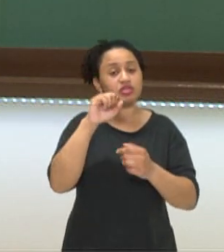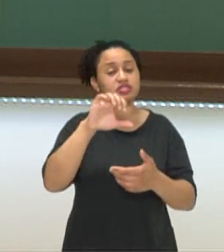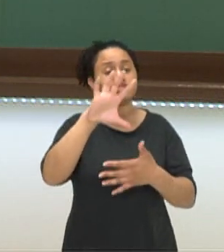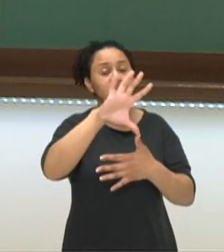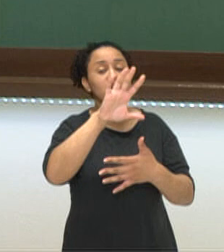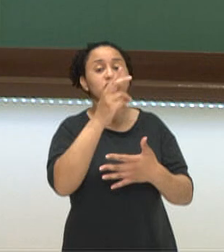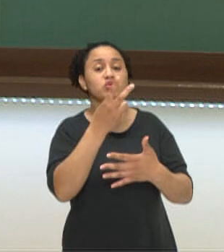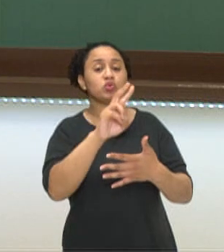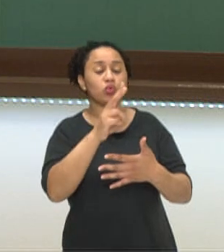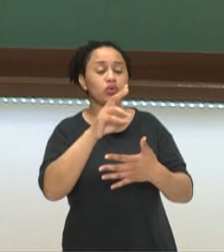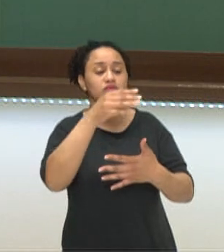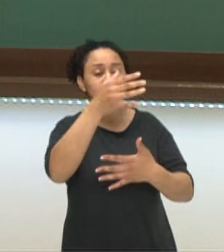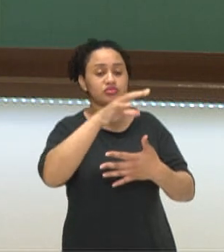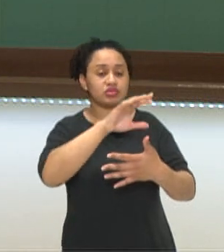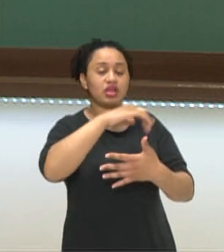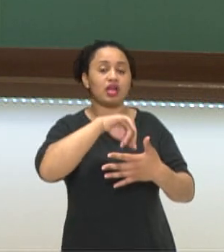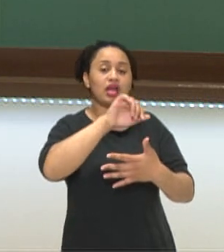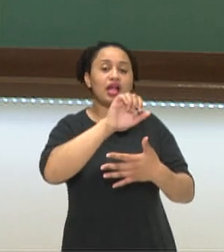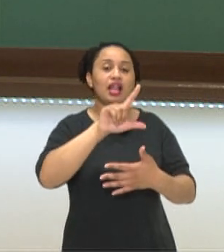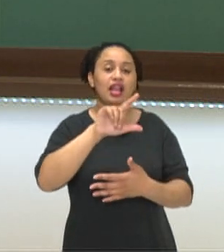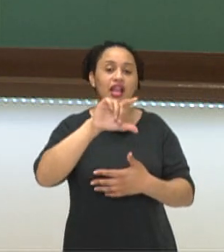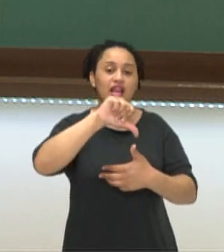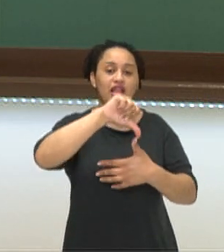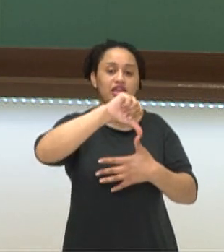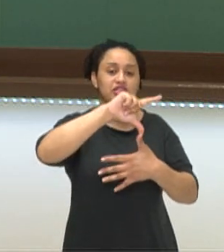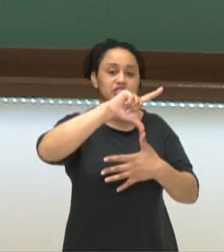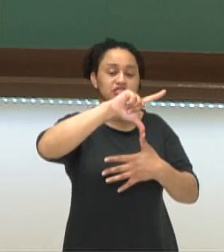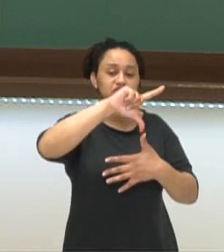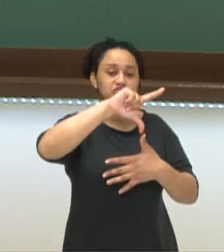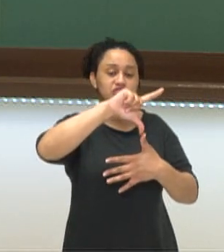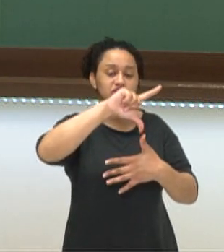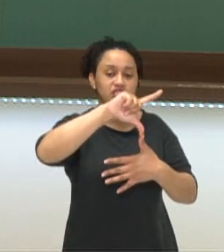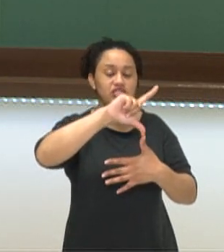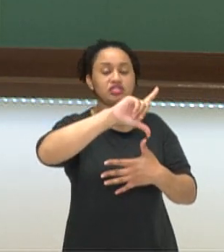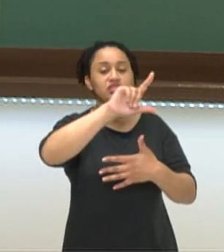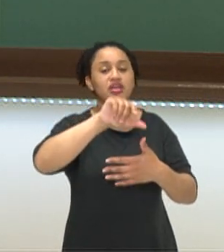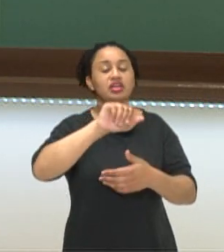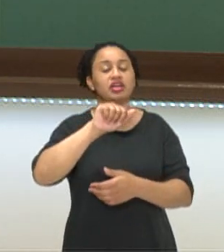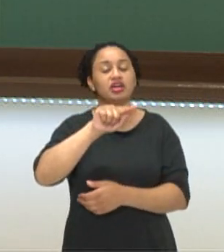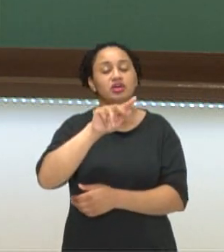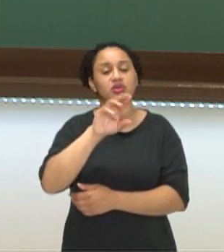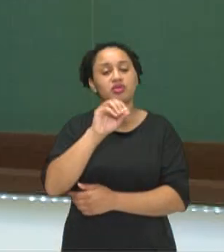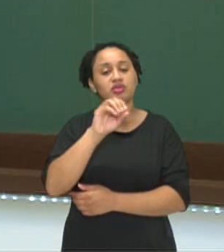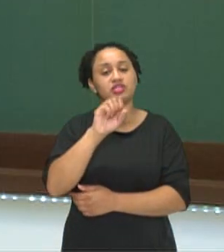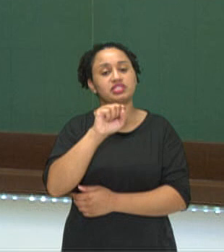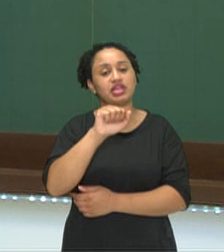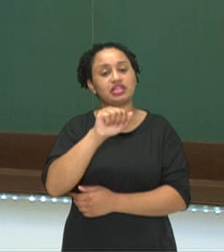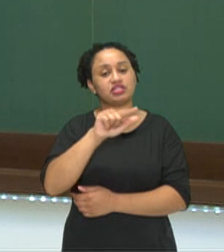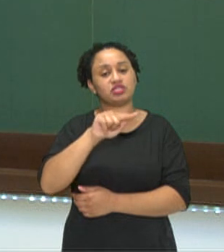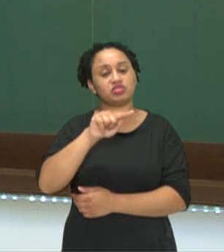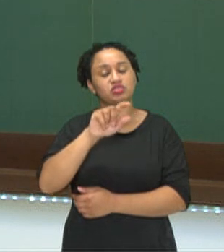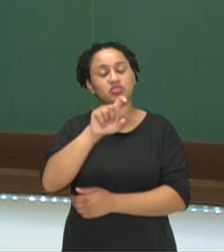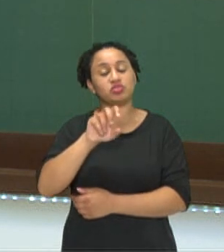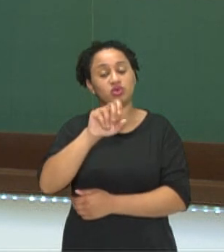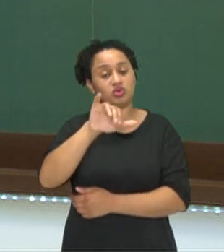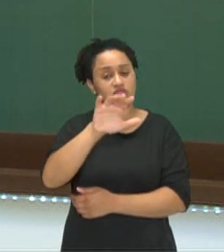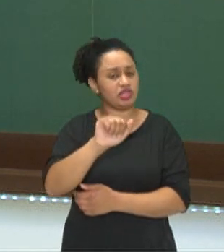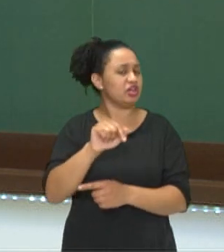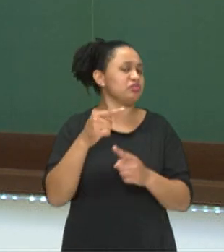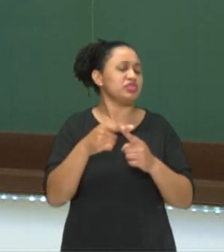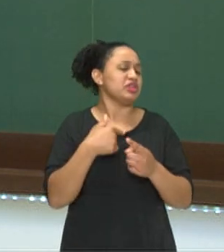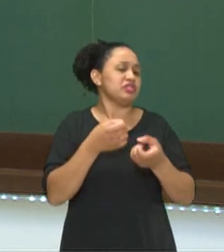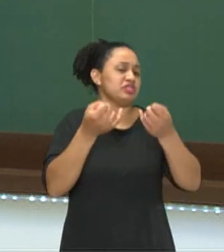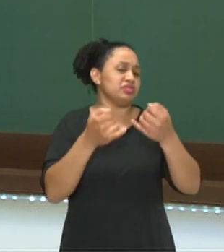em duas porções, América Latina e América Anglo-Saxônica. E por que eu estou falando para você sobre regionalização